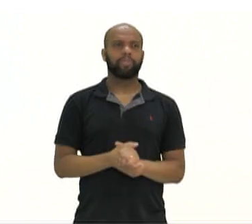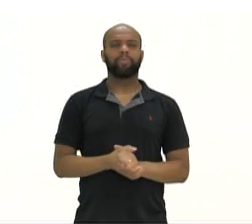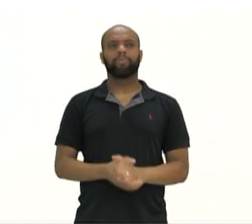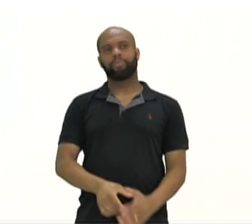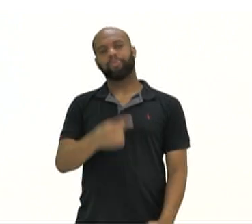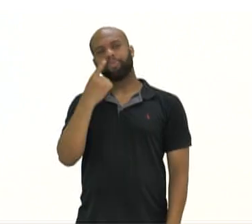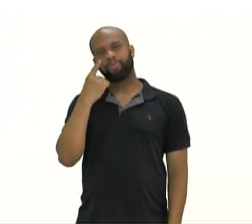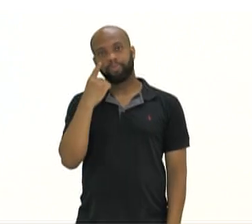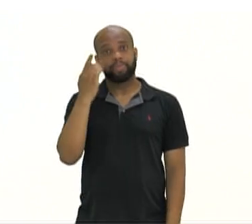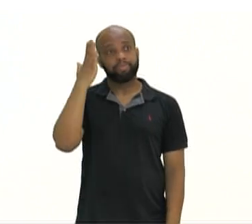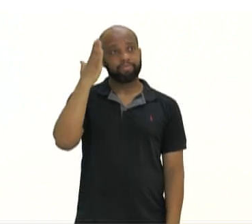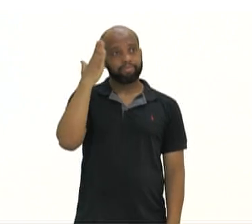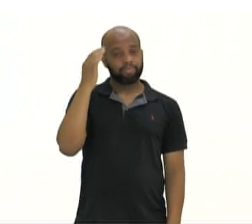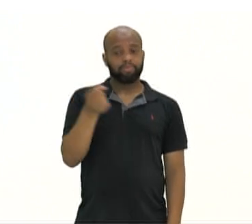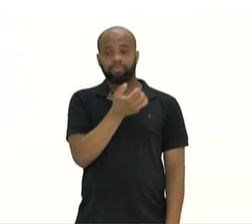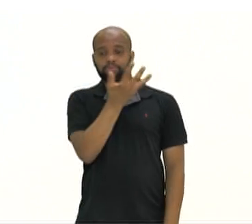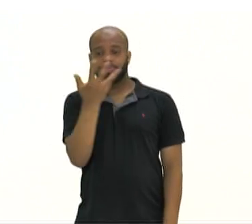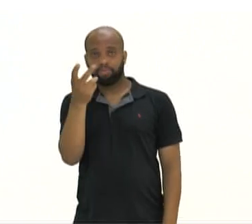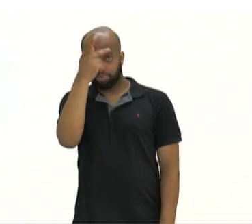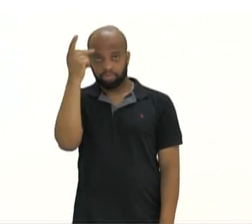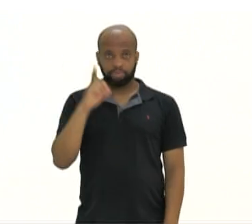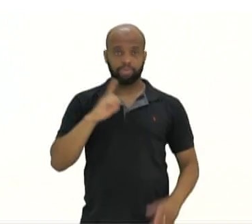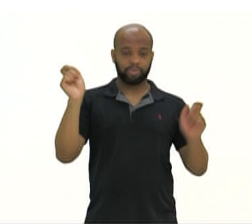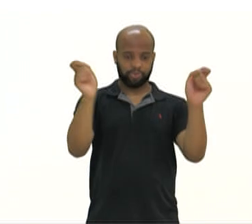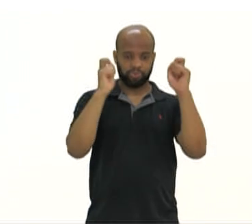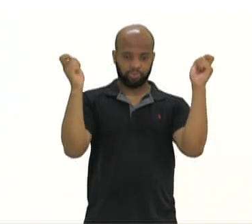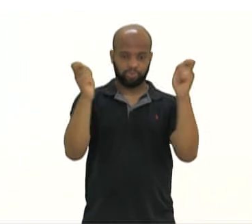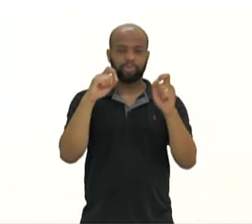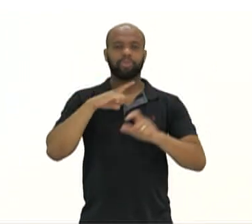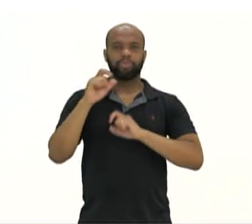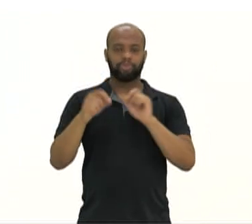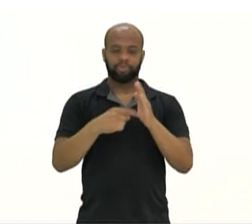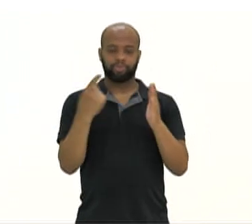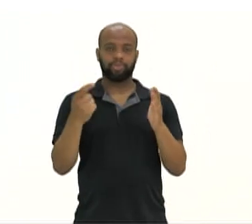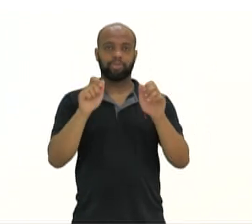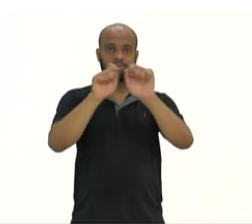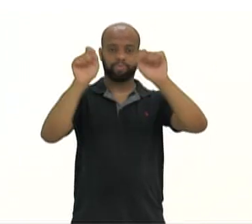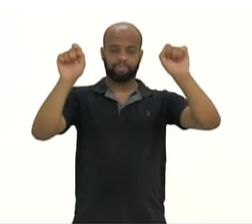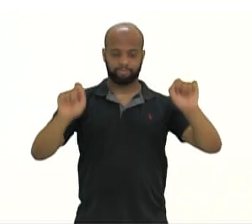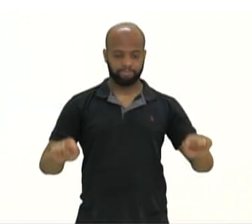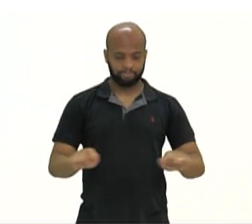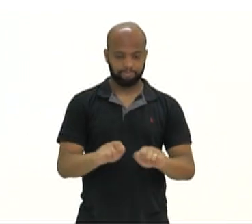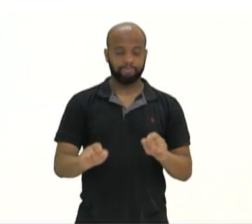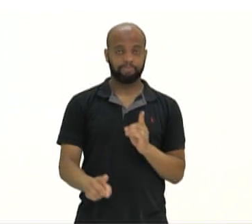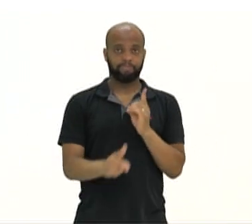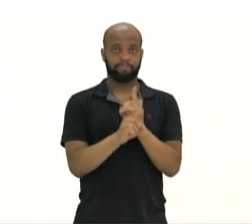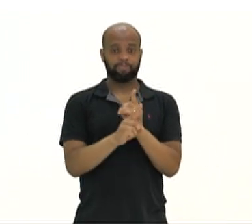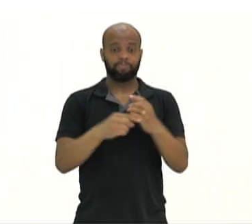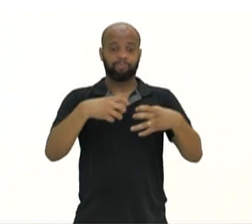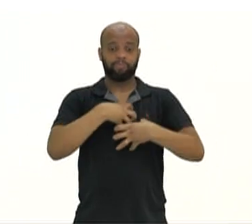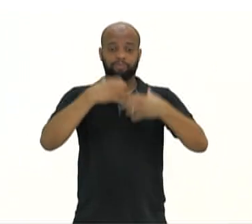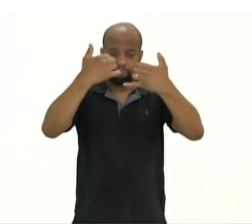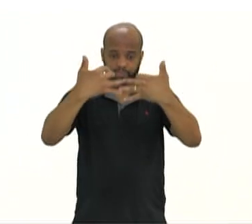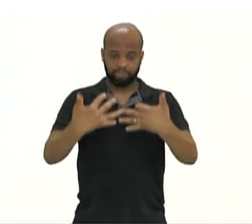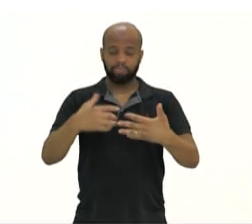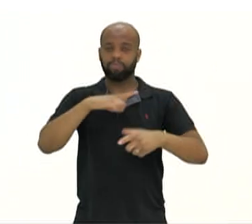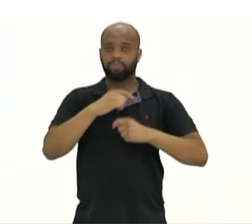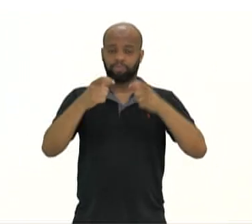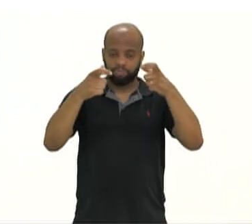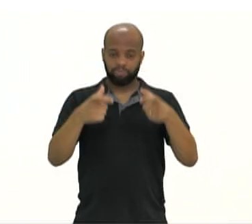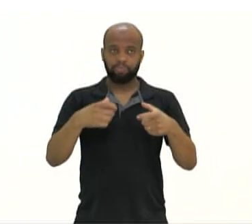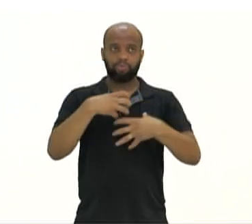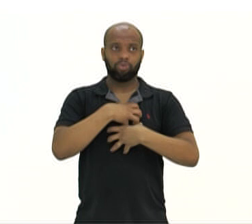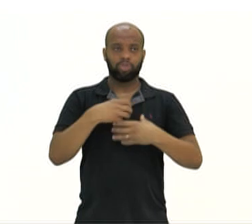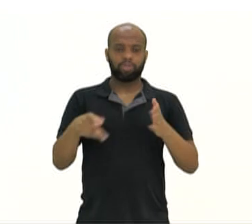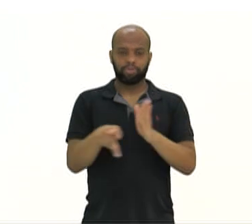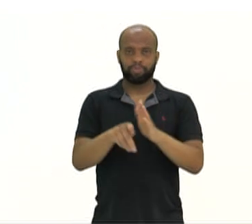Então, para saber o número de pessoas que estavam lá no festival, primeiro a gente tem que encontrar a área do local. E pela descrição, o local tem a forma de